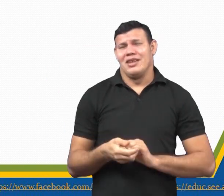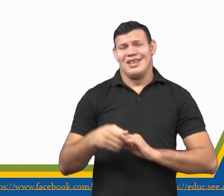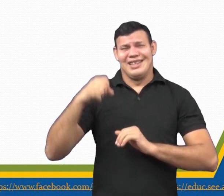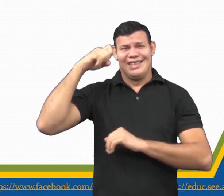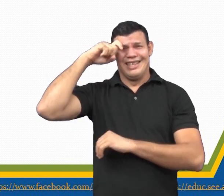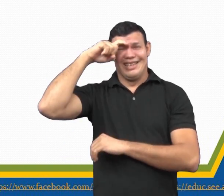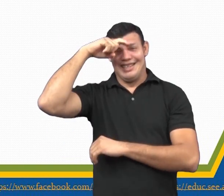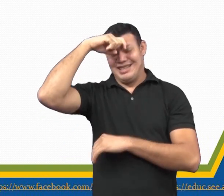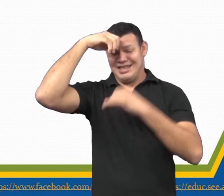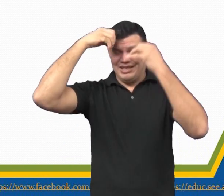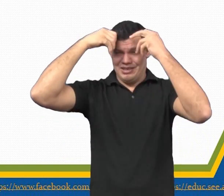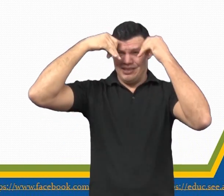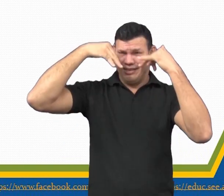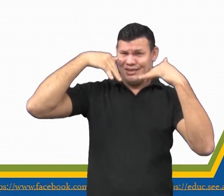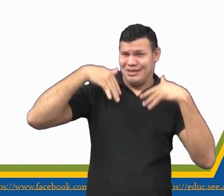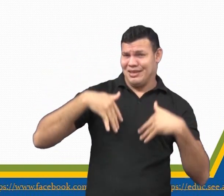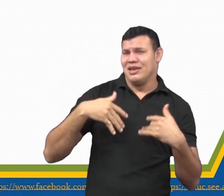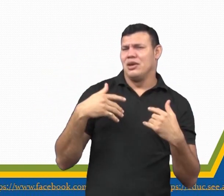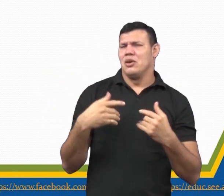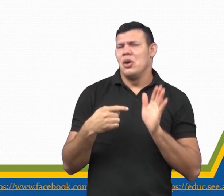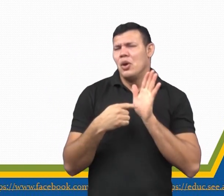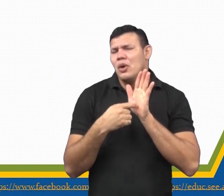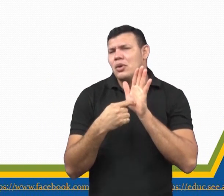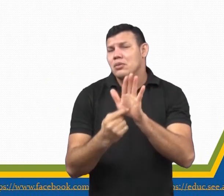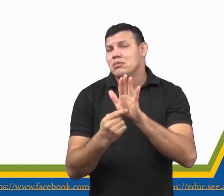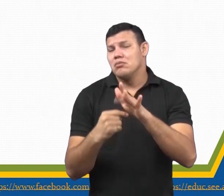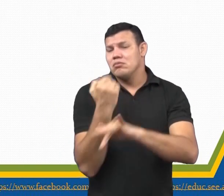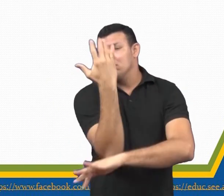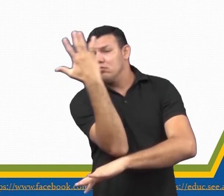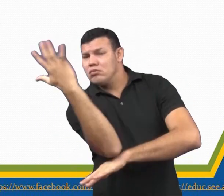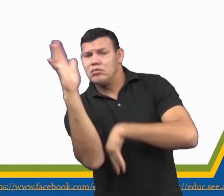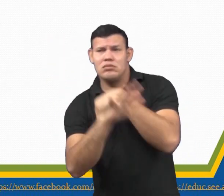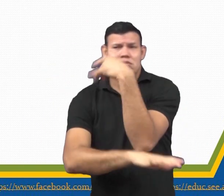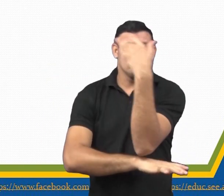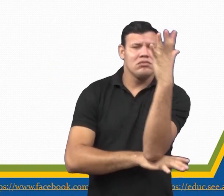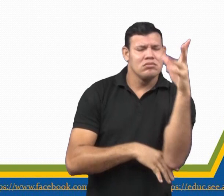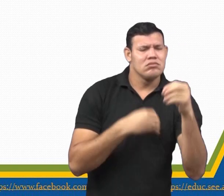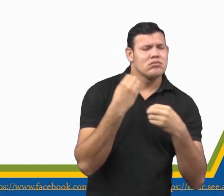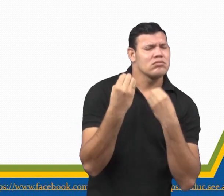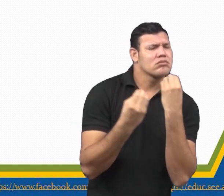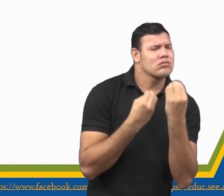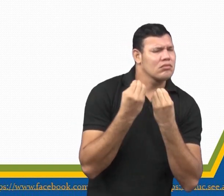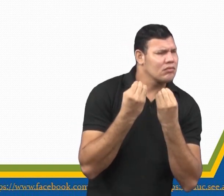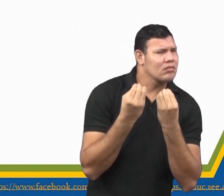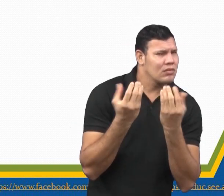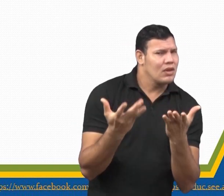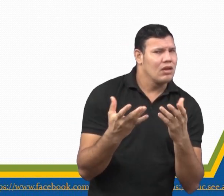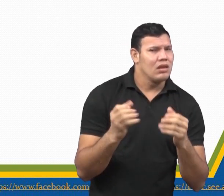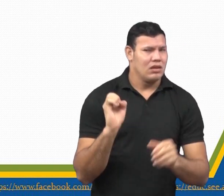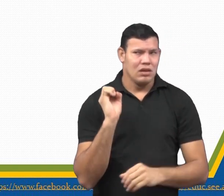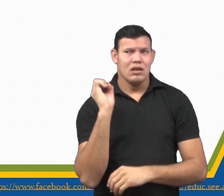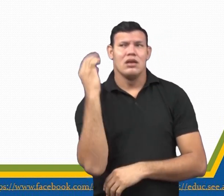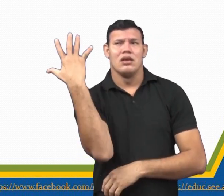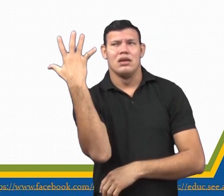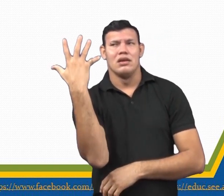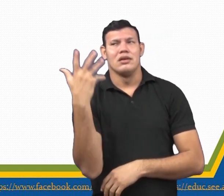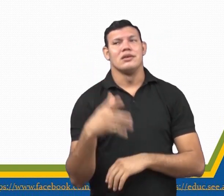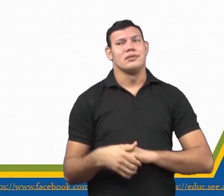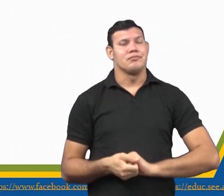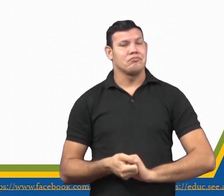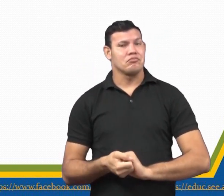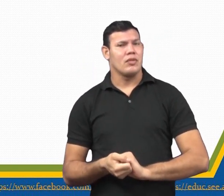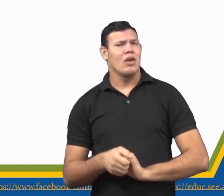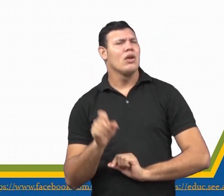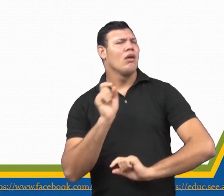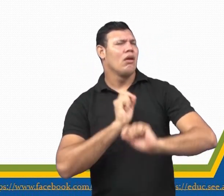situação da vegetação no centro da Austrália. E, ainda na Austrália, uma das 7 maravilhas naturais do